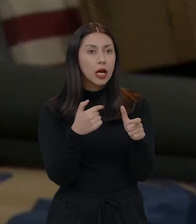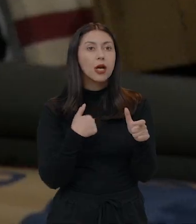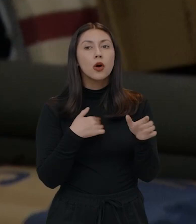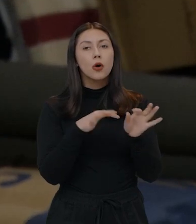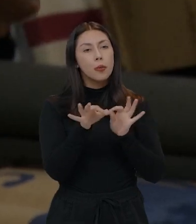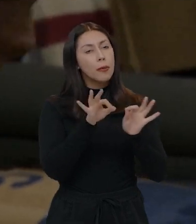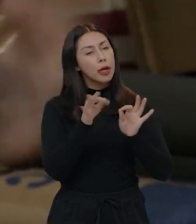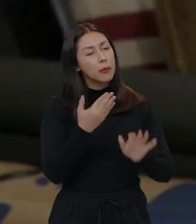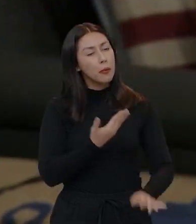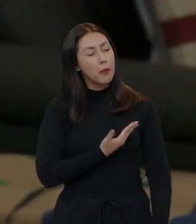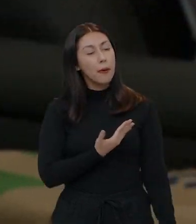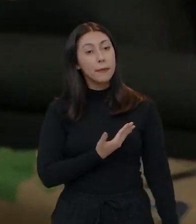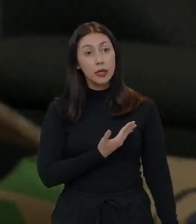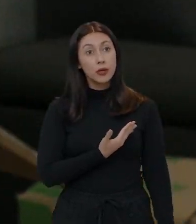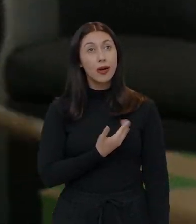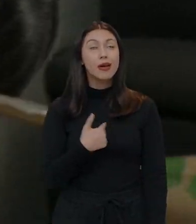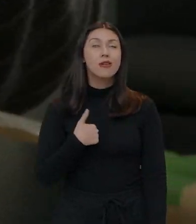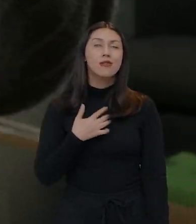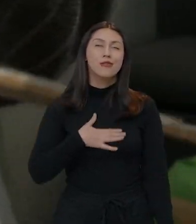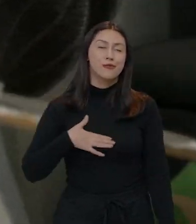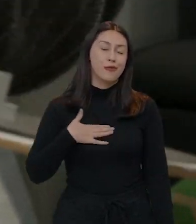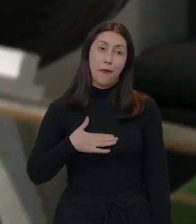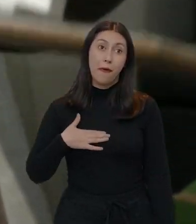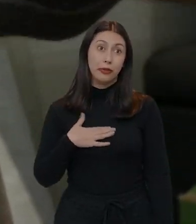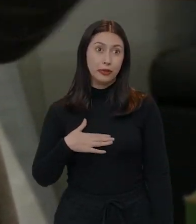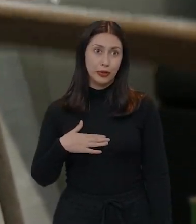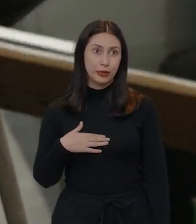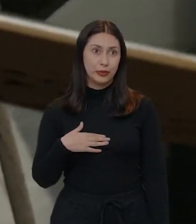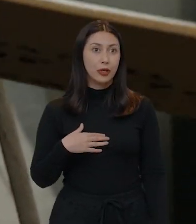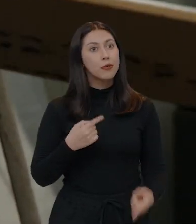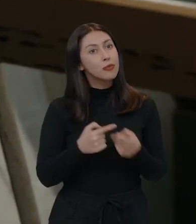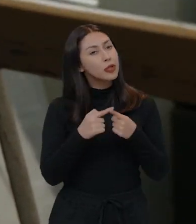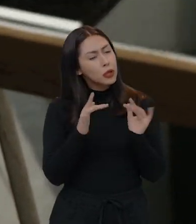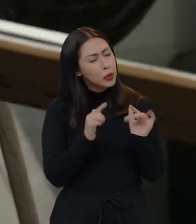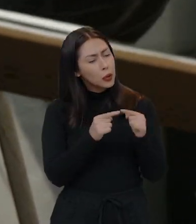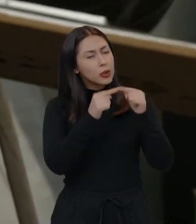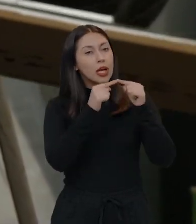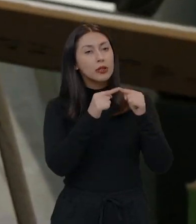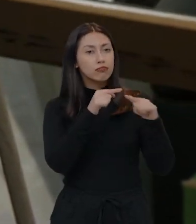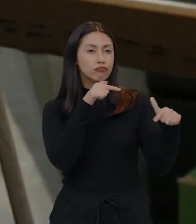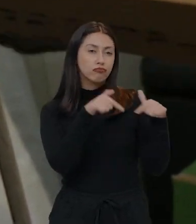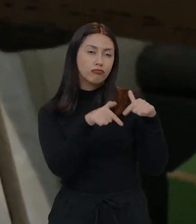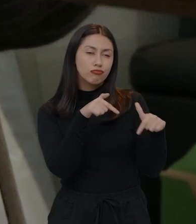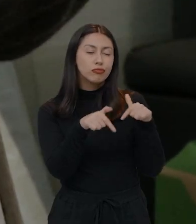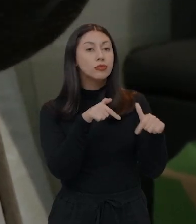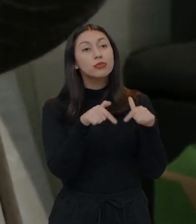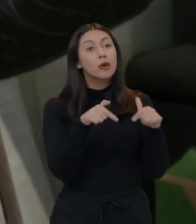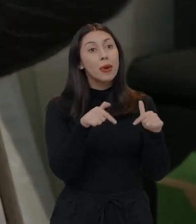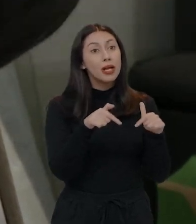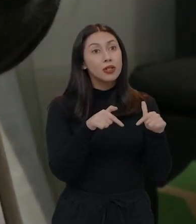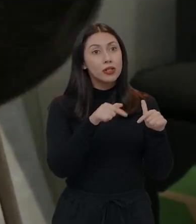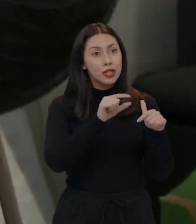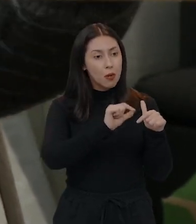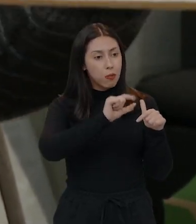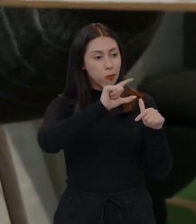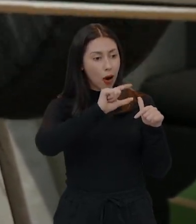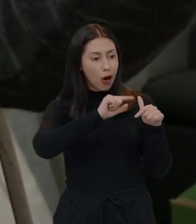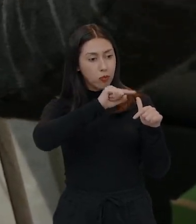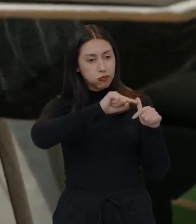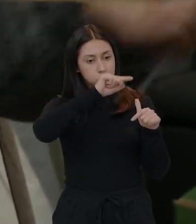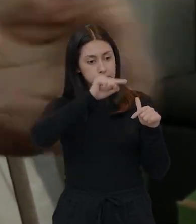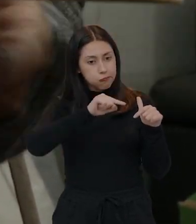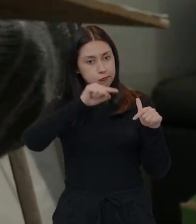um amigo. É uma coisa que eu gosto de fazer, relacionado com o meu trabalho, né? Sim. Que é a volumetria, que é a minha paixão,